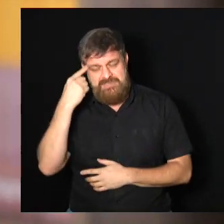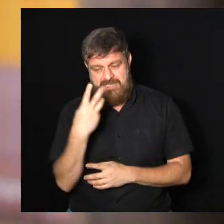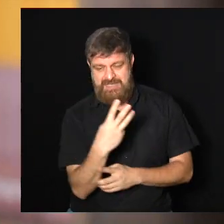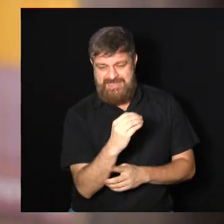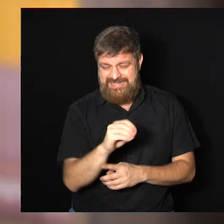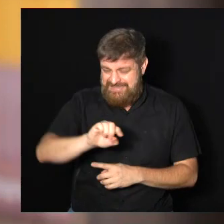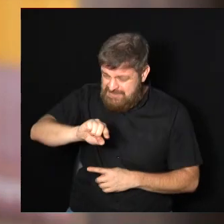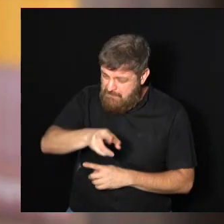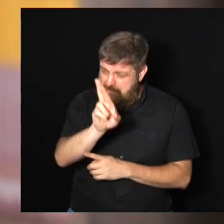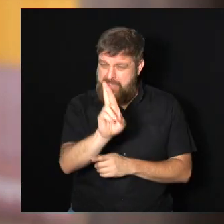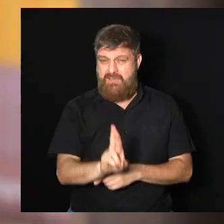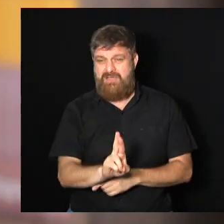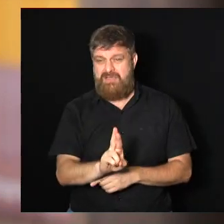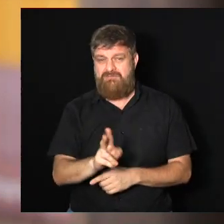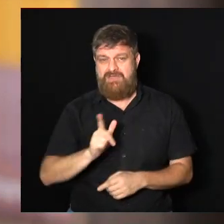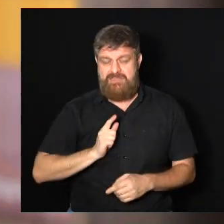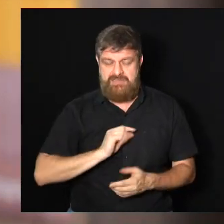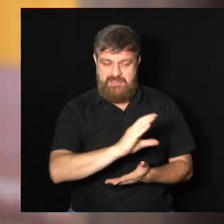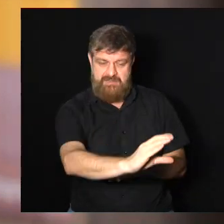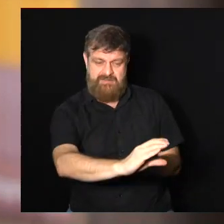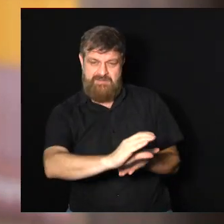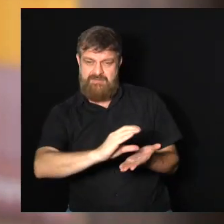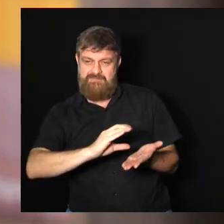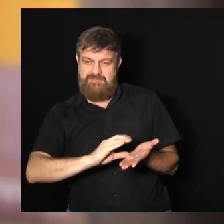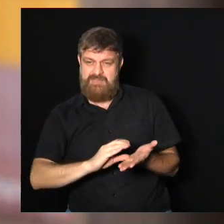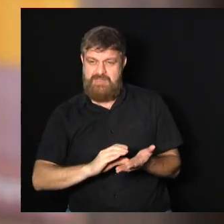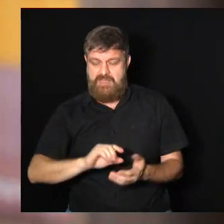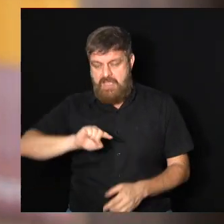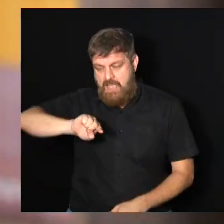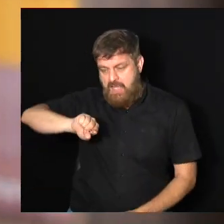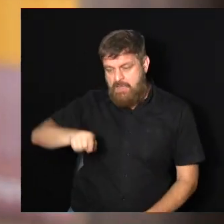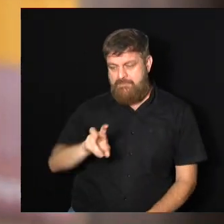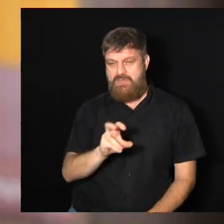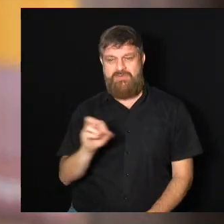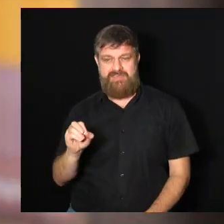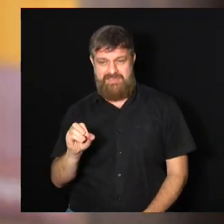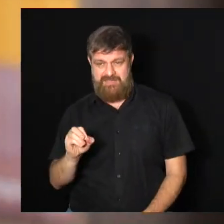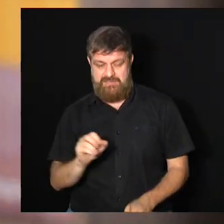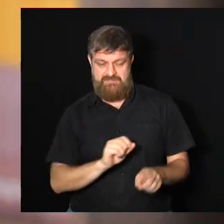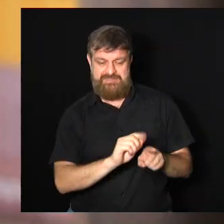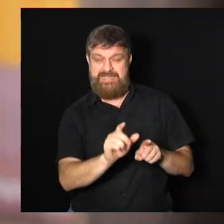300 mil reais, você vai ter um retorno de no máximo 1.500 para alugar esse imóvel.